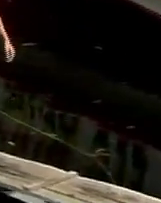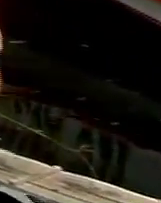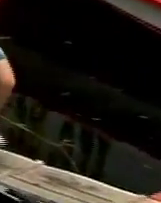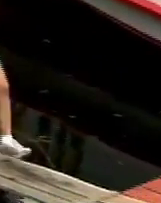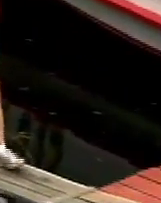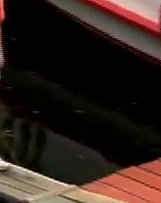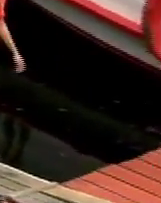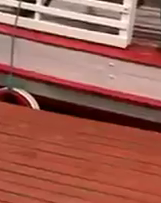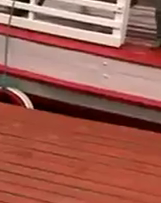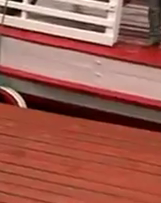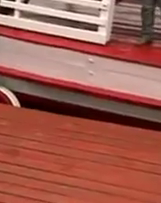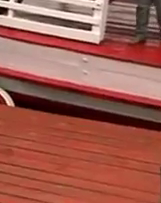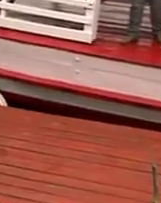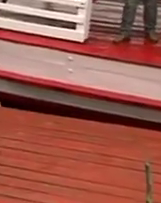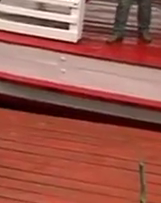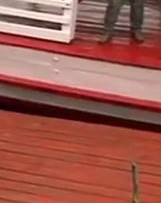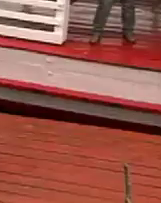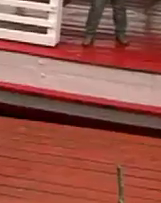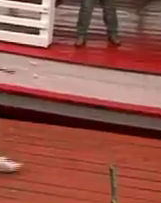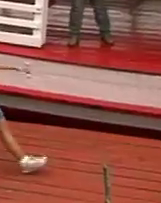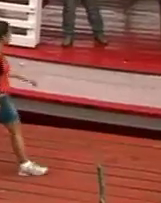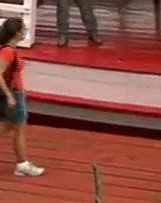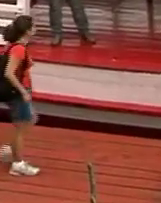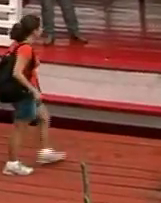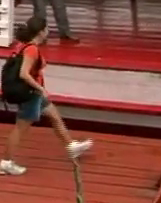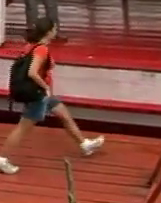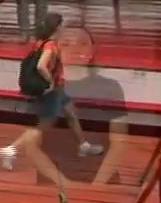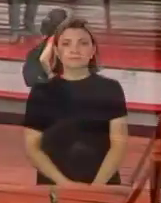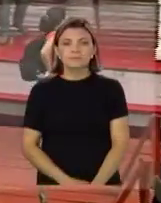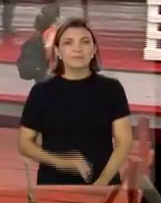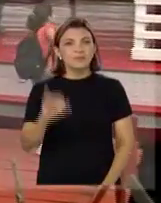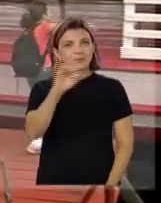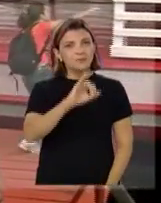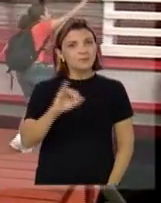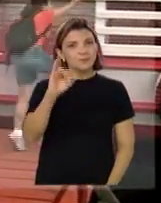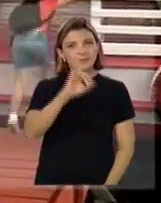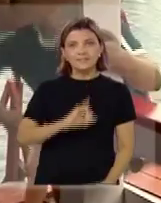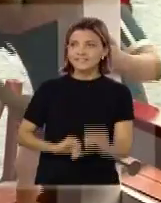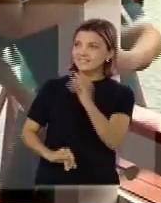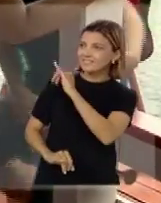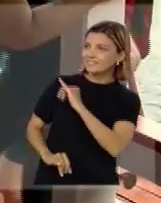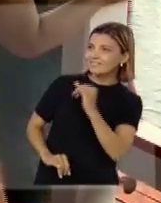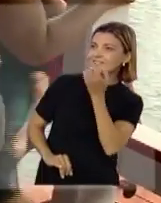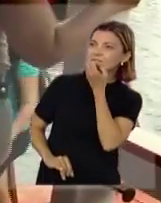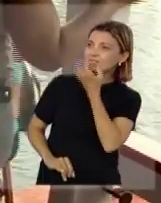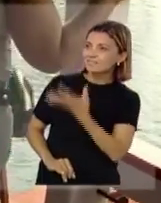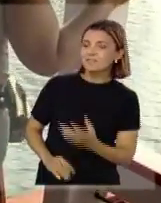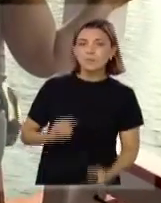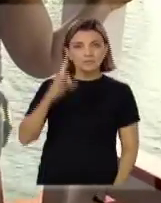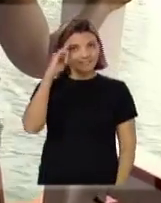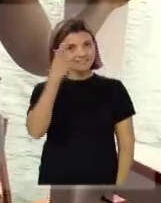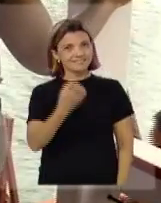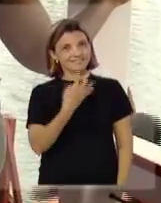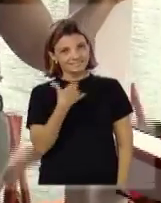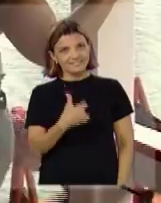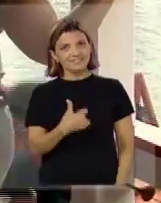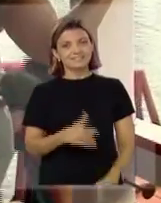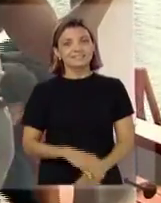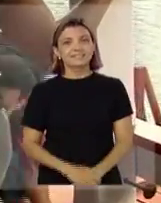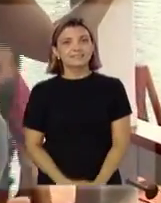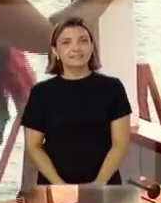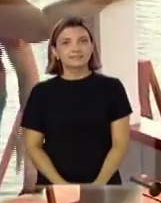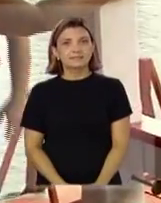Ah, isso foi na americana. Legal. Oi, bom dia. Olá. Oi, tudo bom? Bom dia. Bom